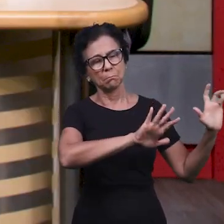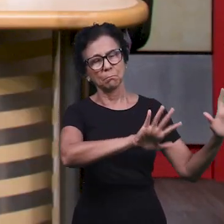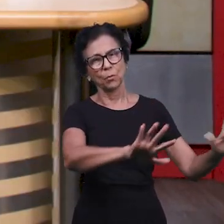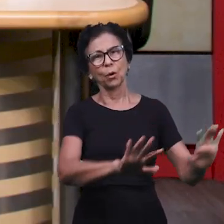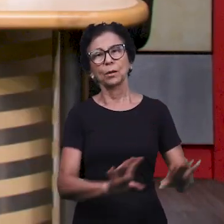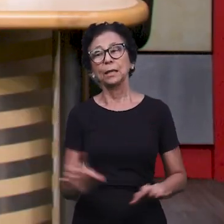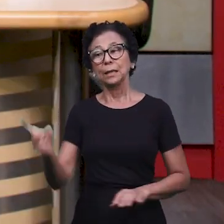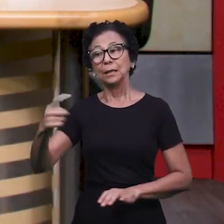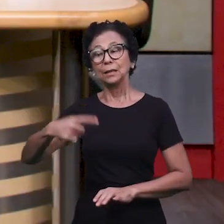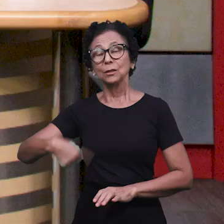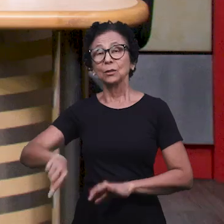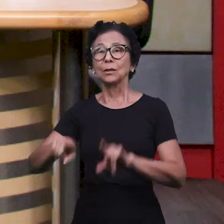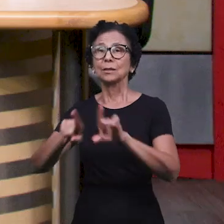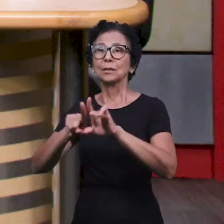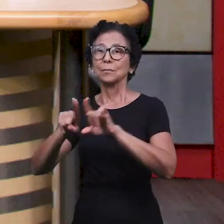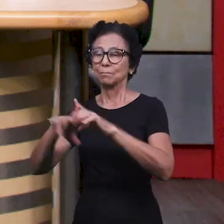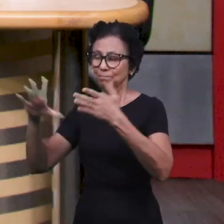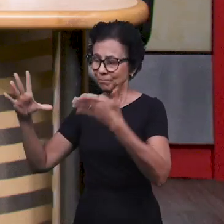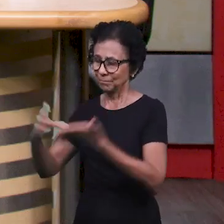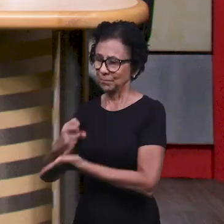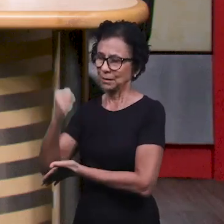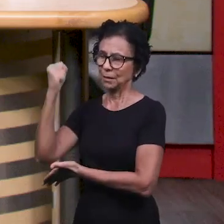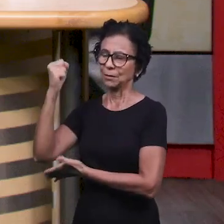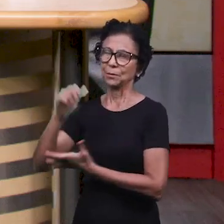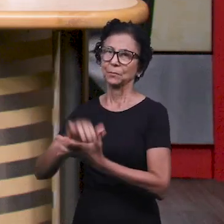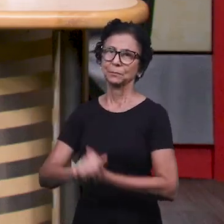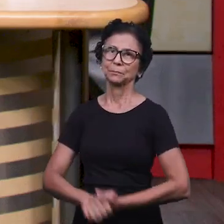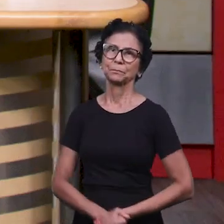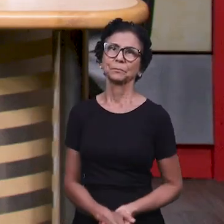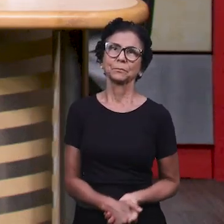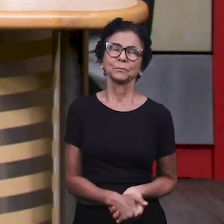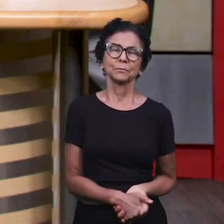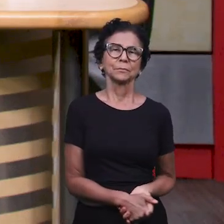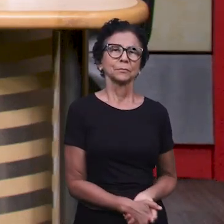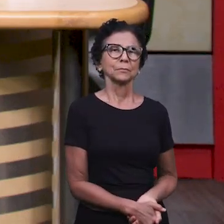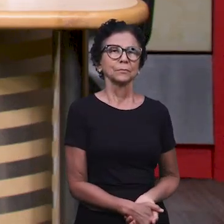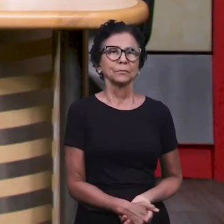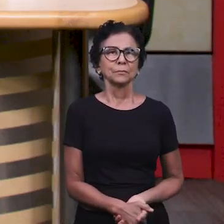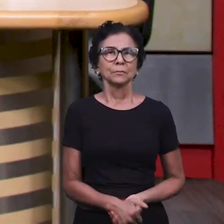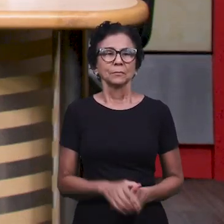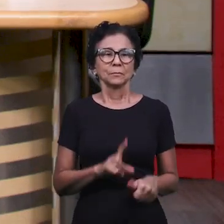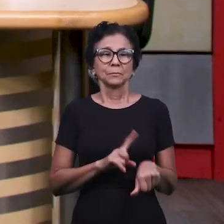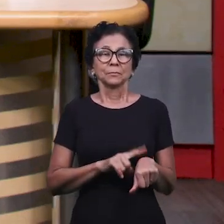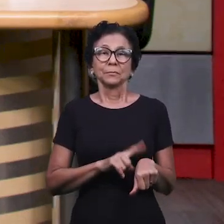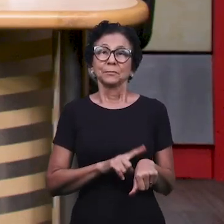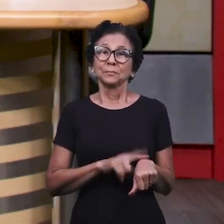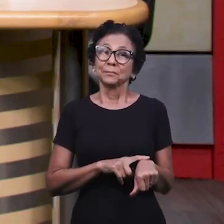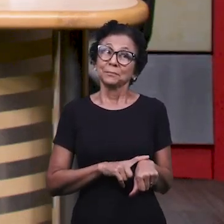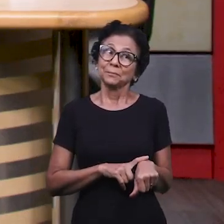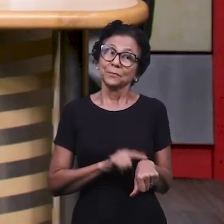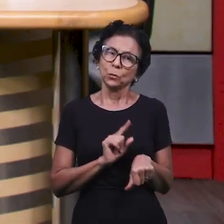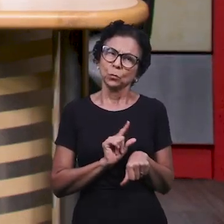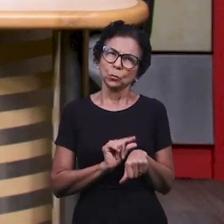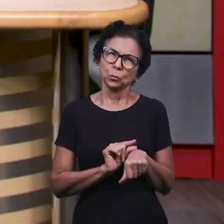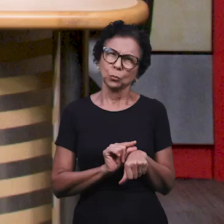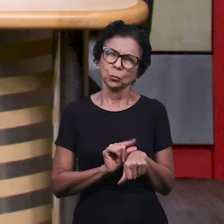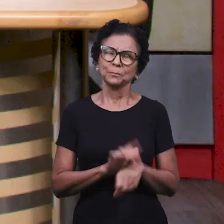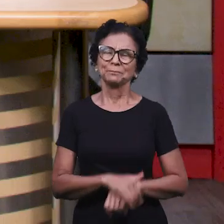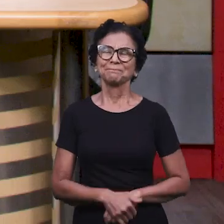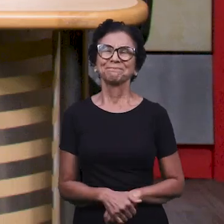avançado, nós precisamos encerrar. E eu pediria aos pastores